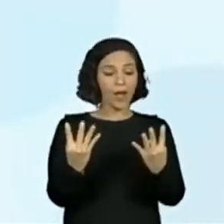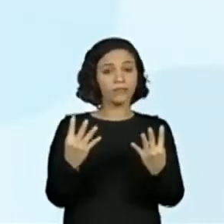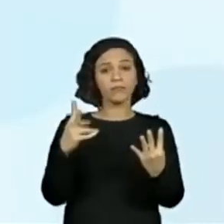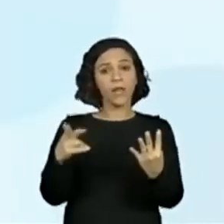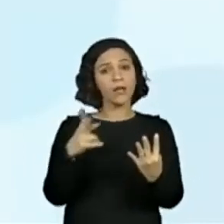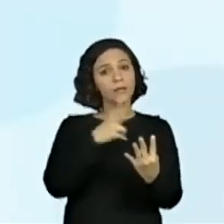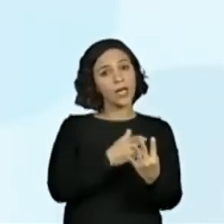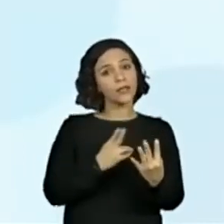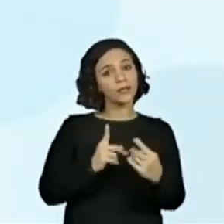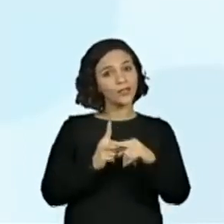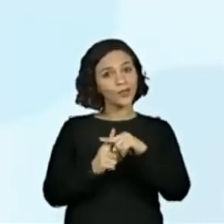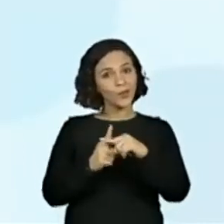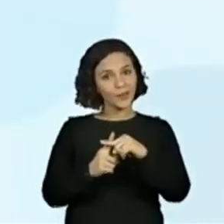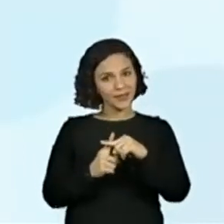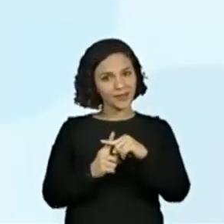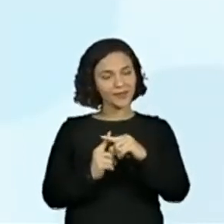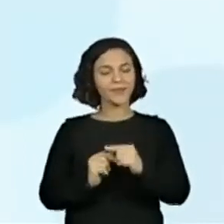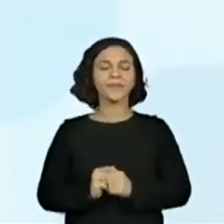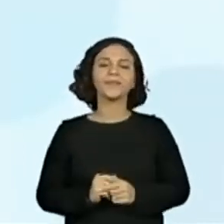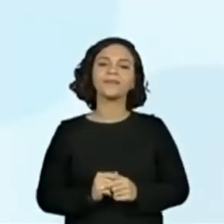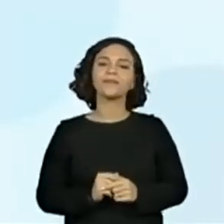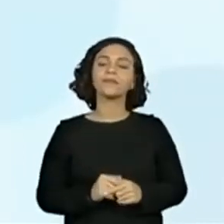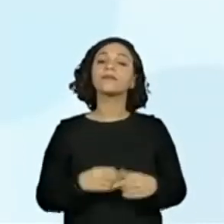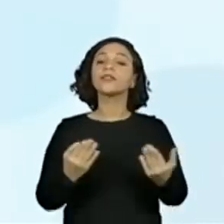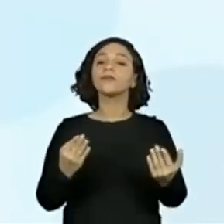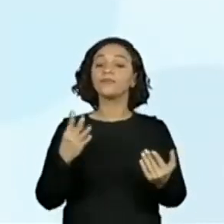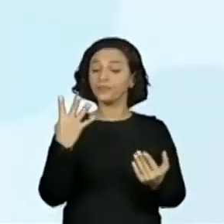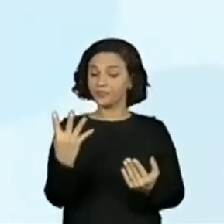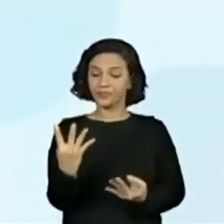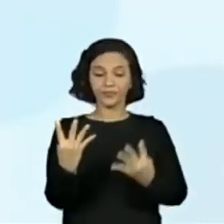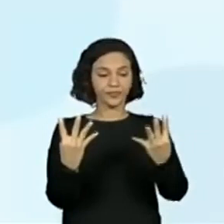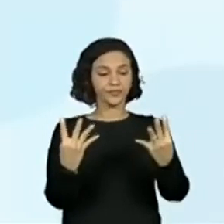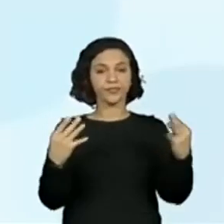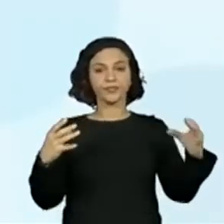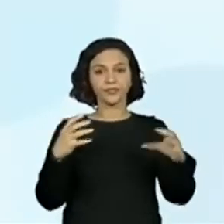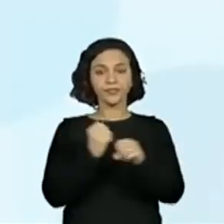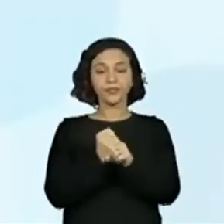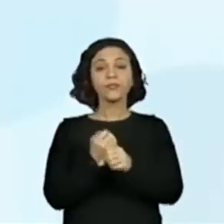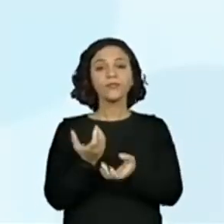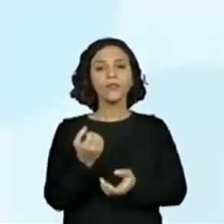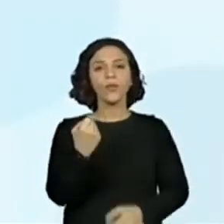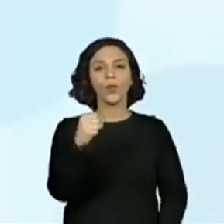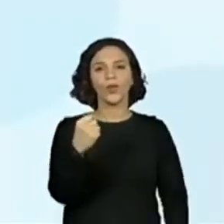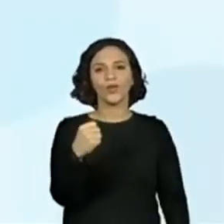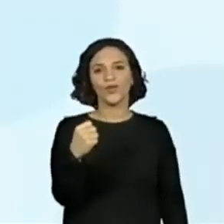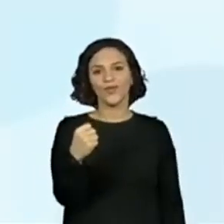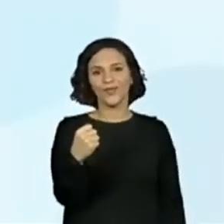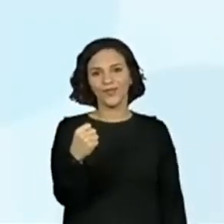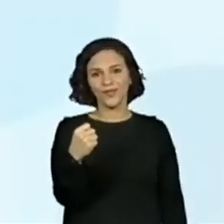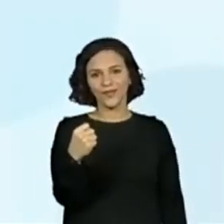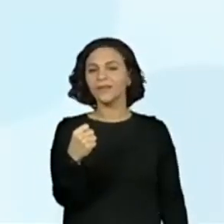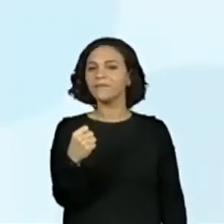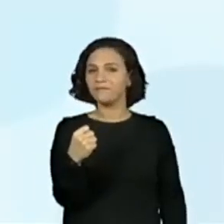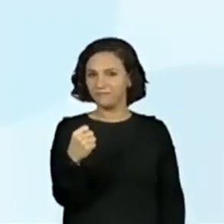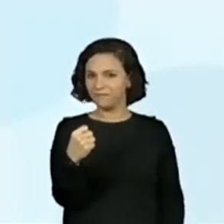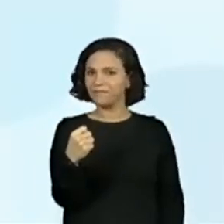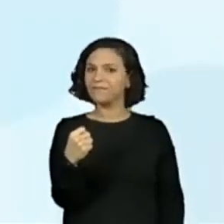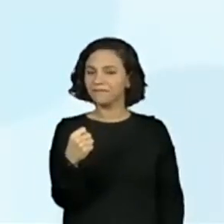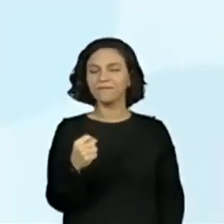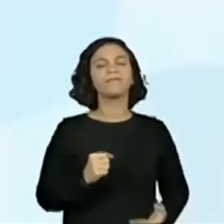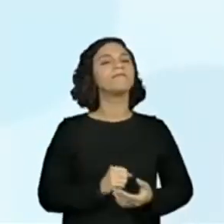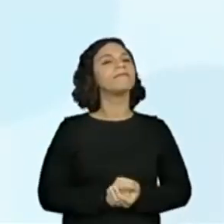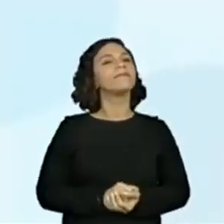iguais. 4 mais 4. Quanto dá? 8. Olha só a Prof. Vivi aí participando. Muito